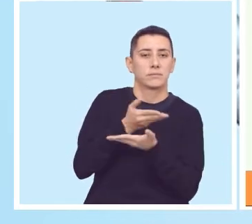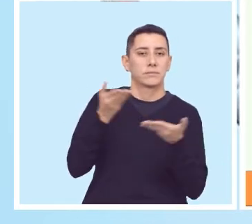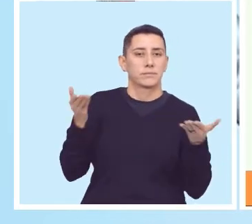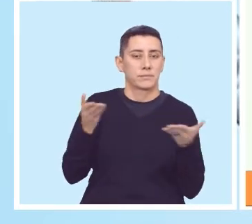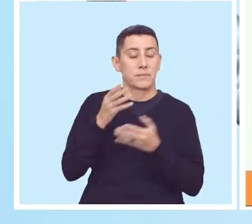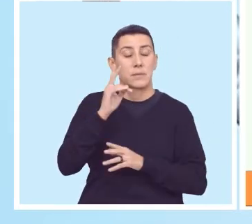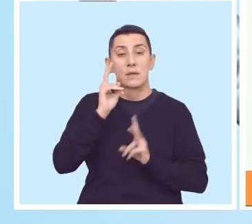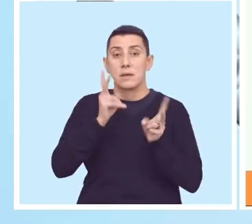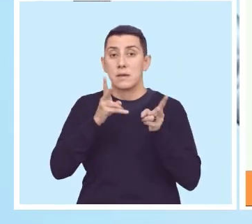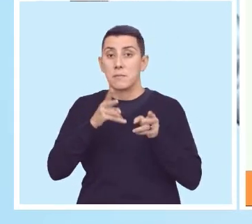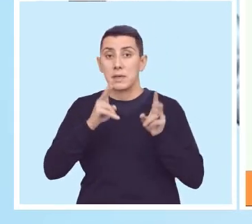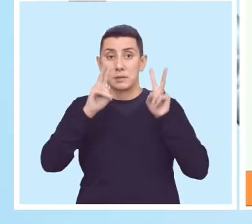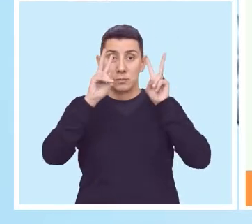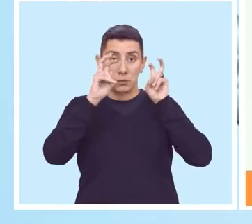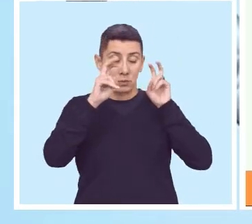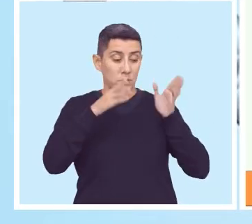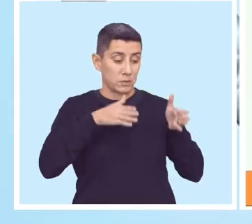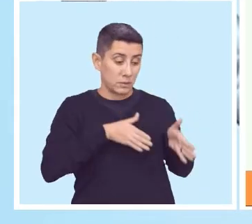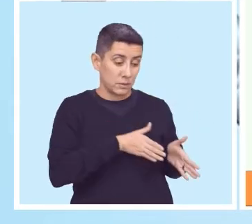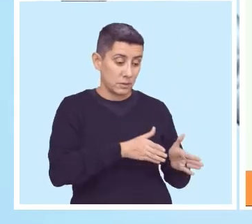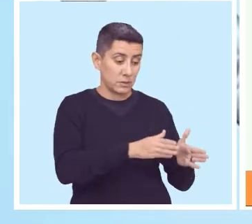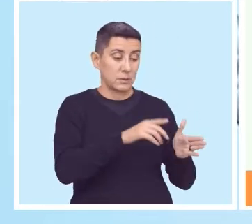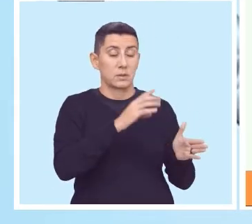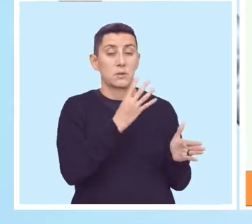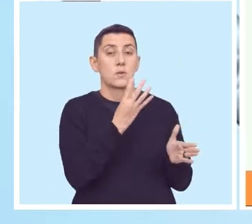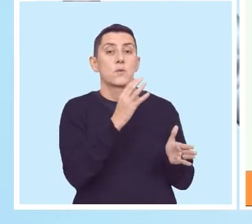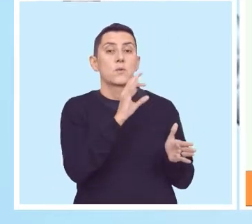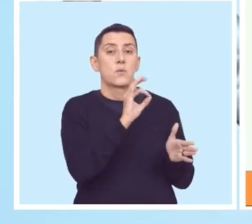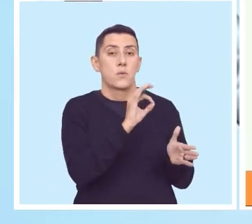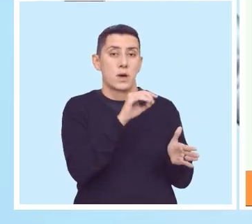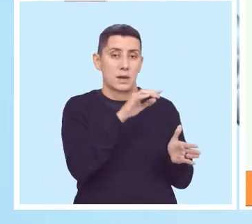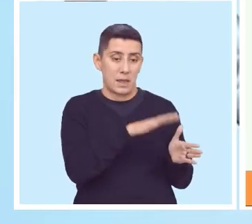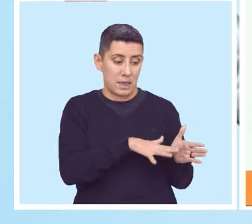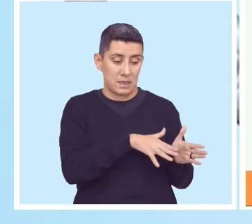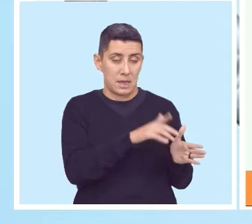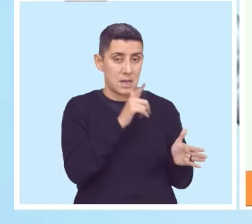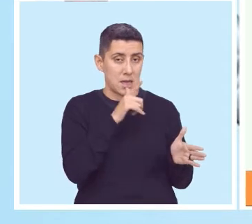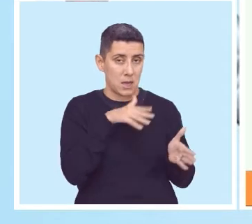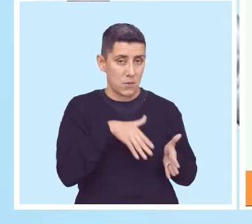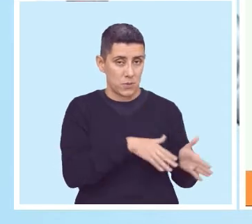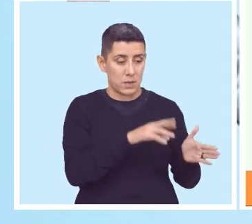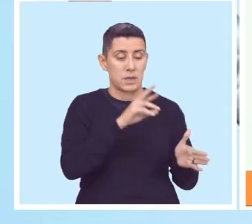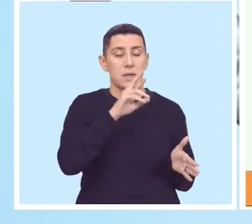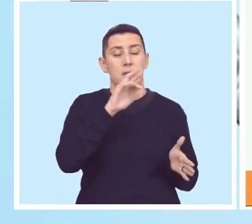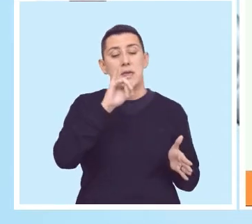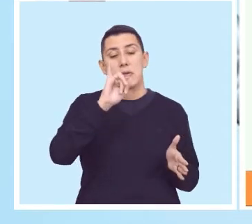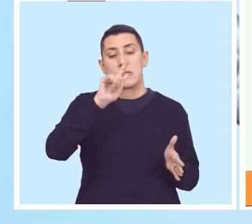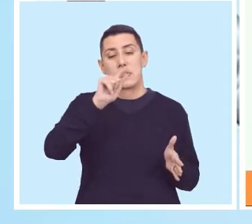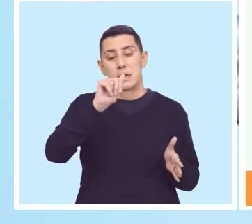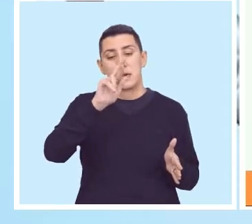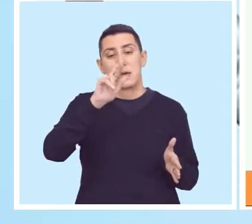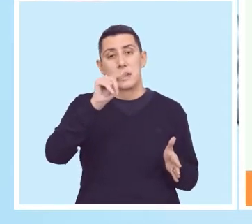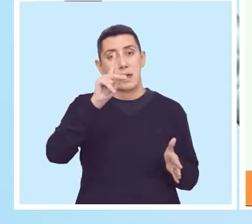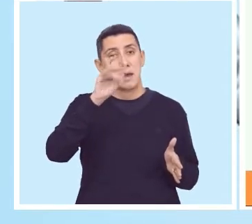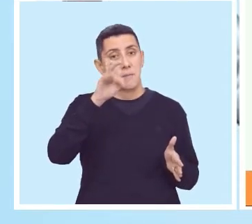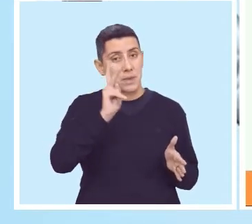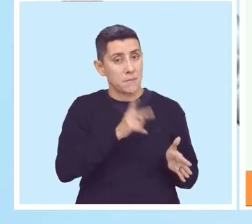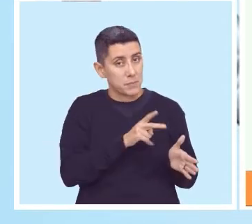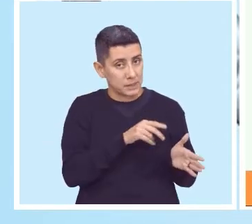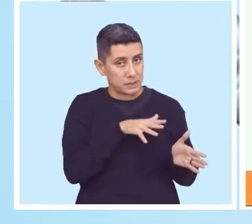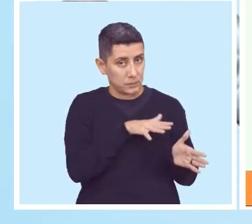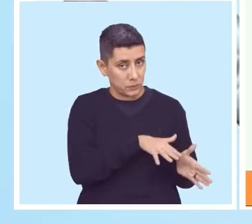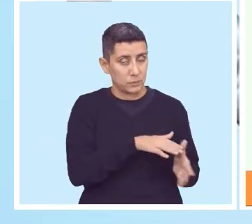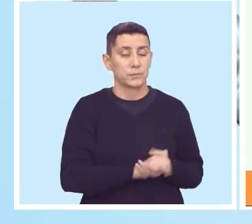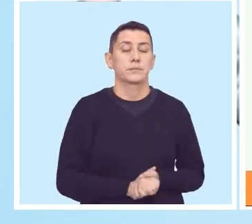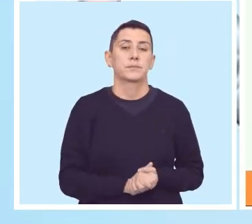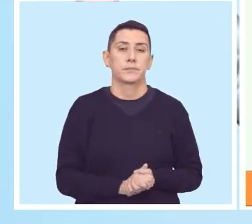focar no Igarapé do 40. O Igarapé do Mindu está aqui mais como ilustração. Mas a gente observou que e talvez aí surgiu